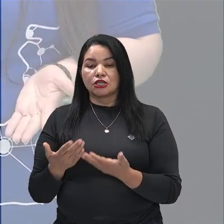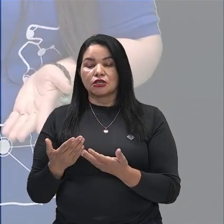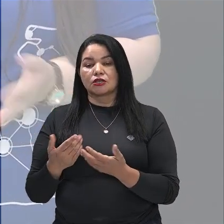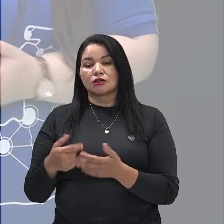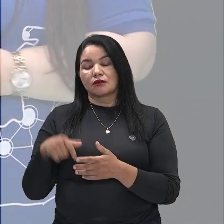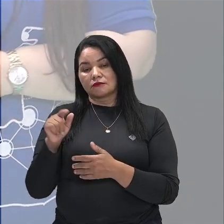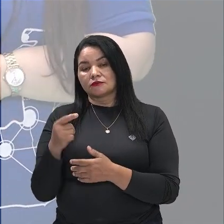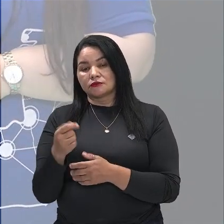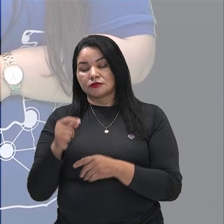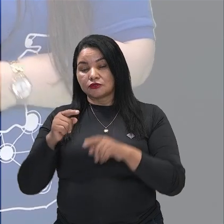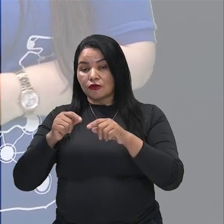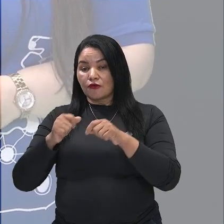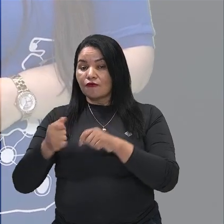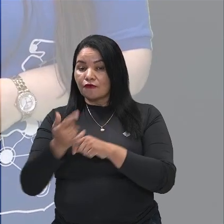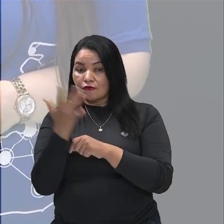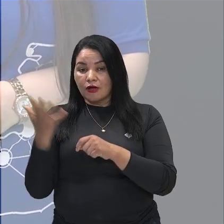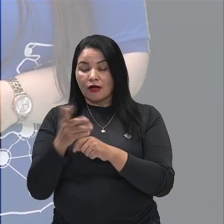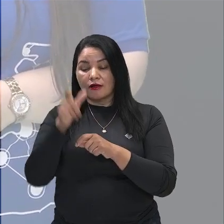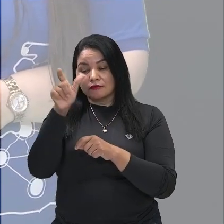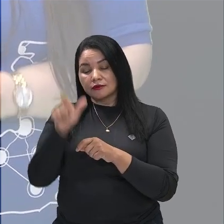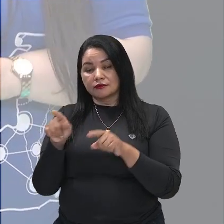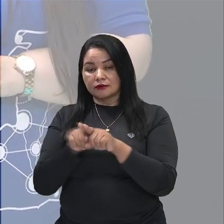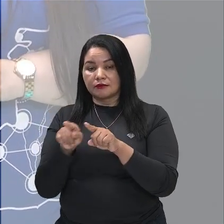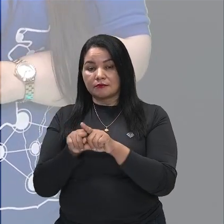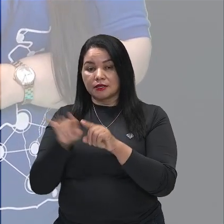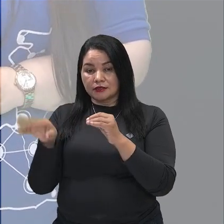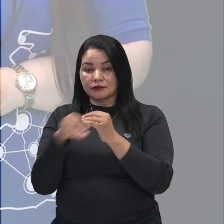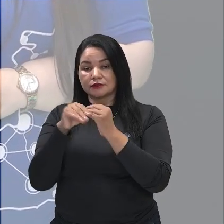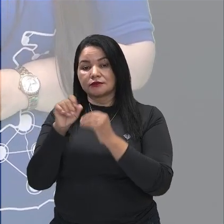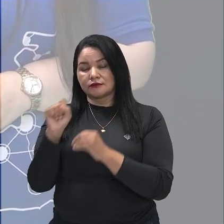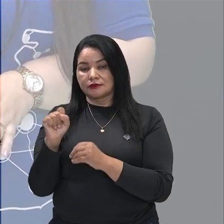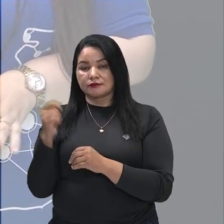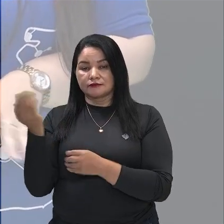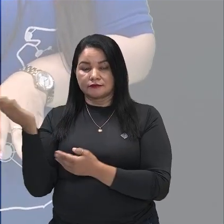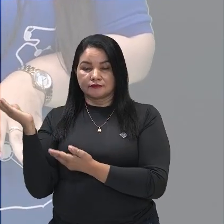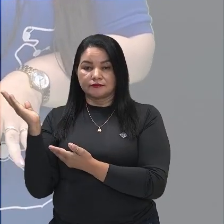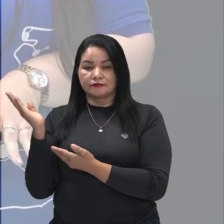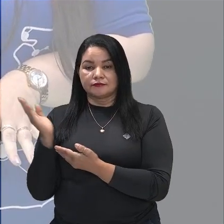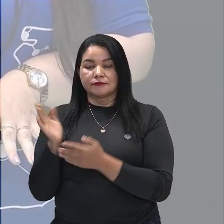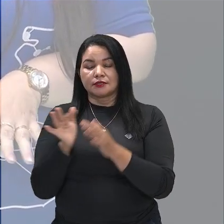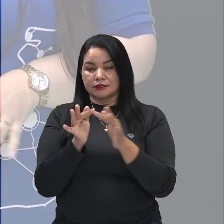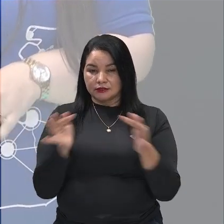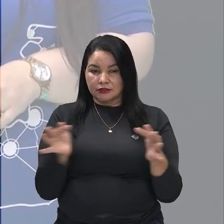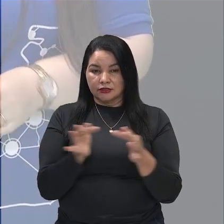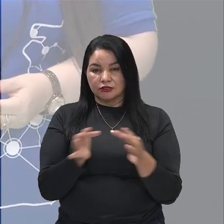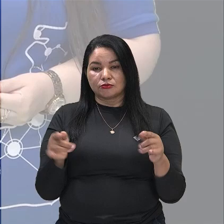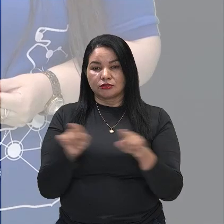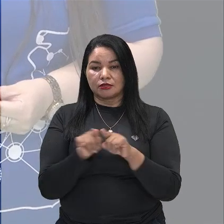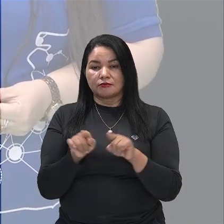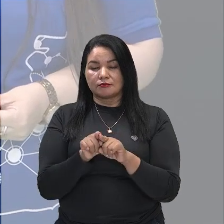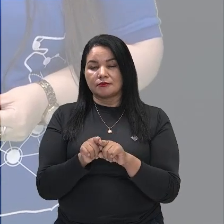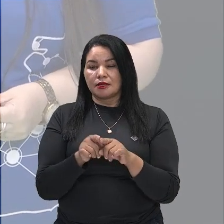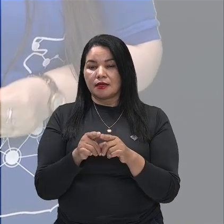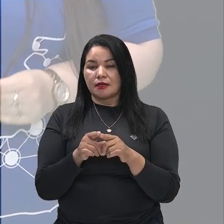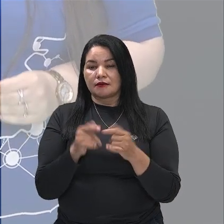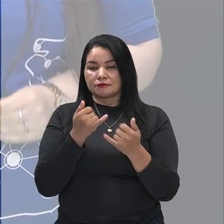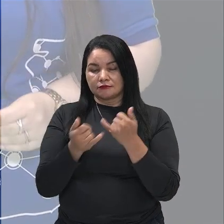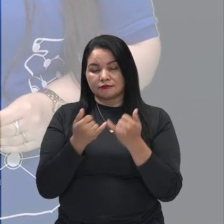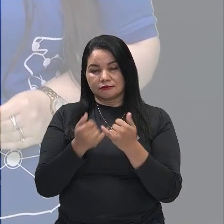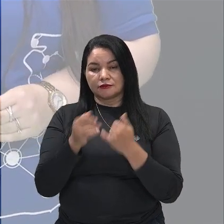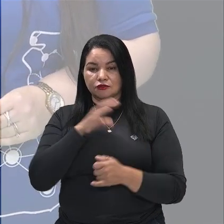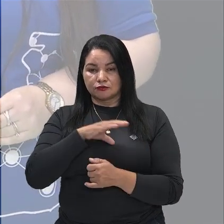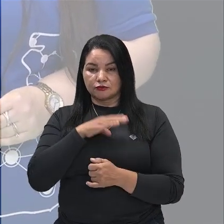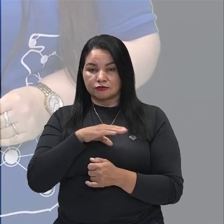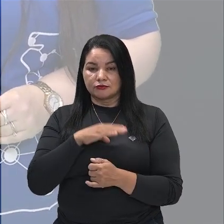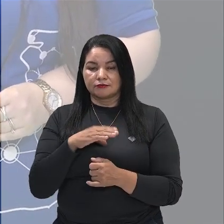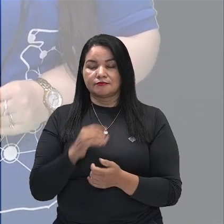jefe, jefes, osso e ossos. Então, de forma simples, muito parecido com o nosso português, a gente forma